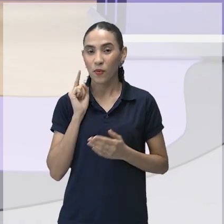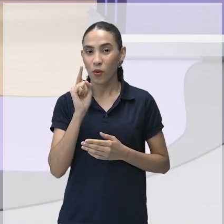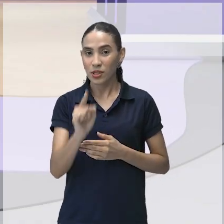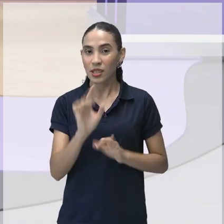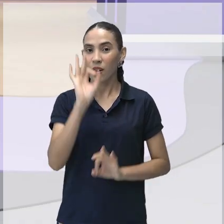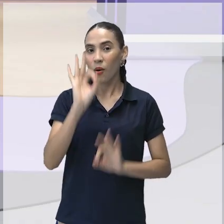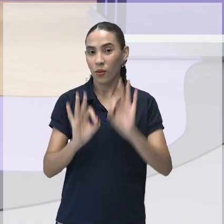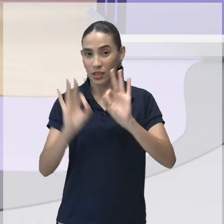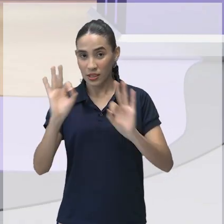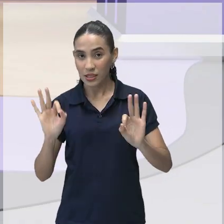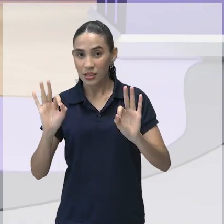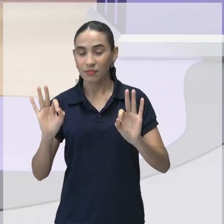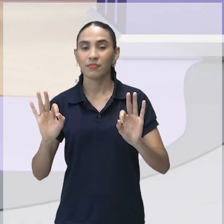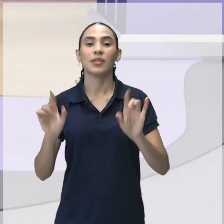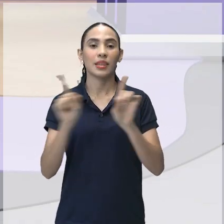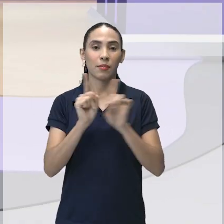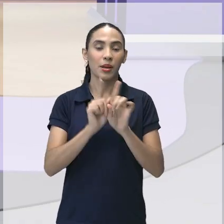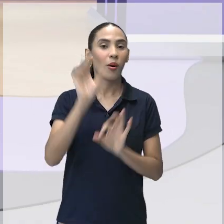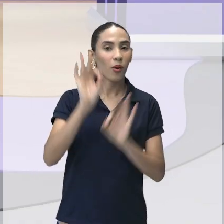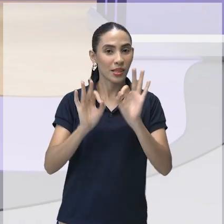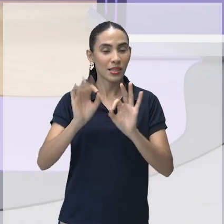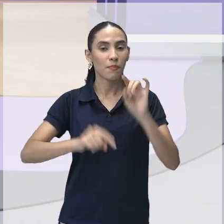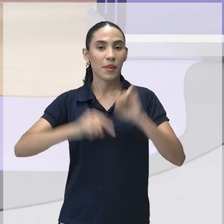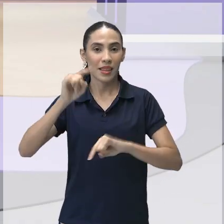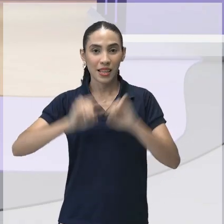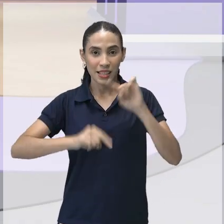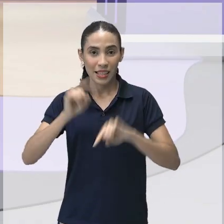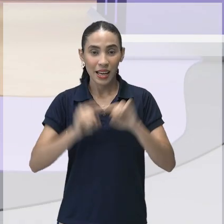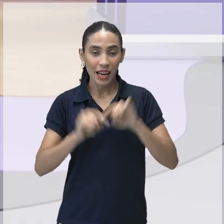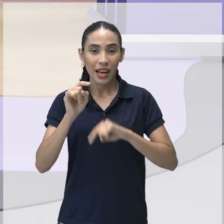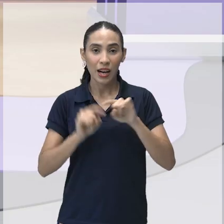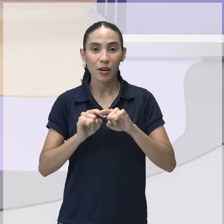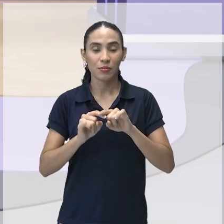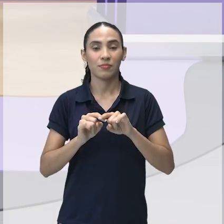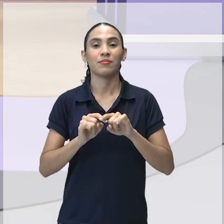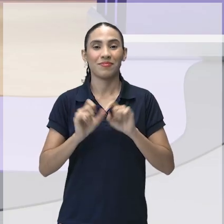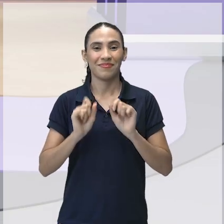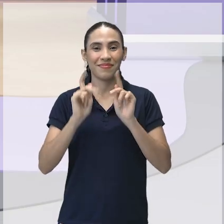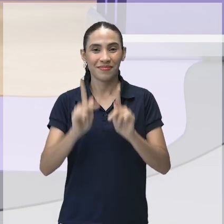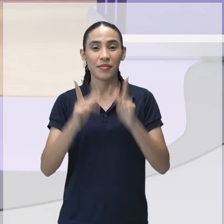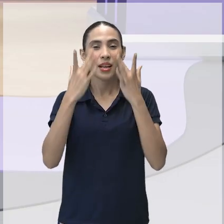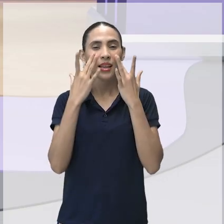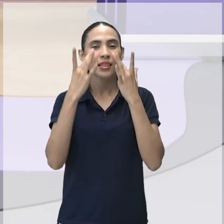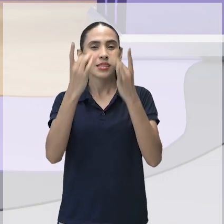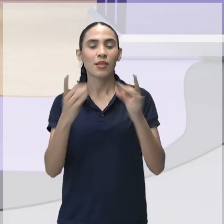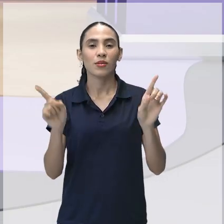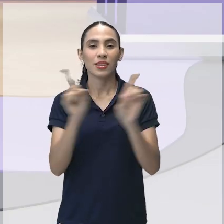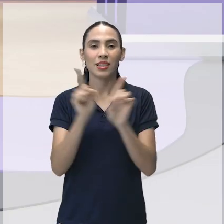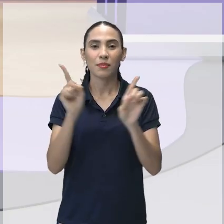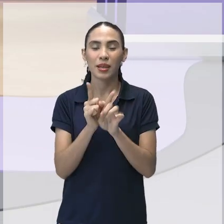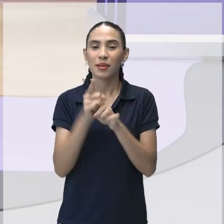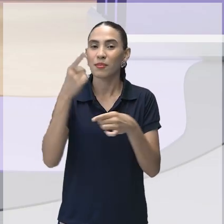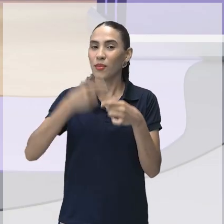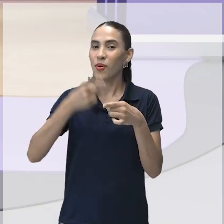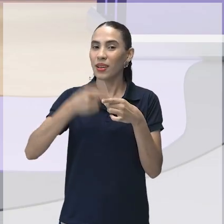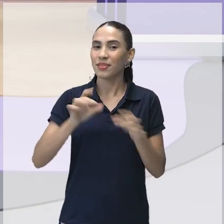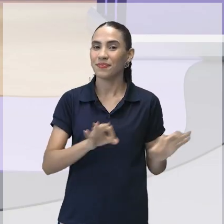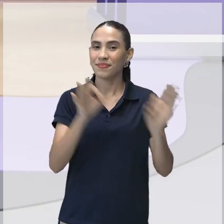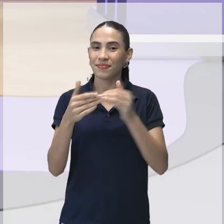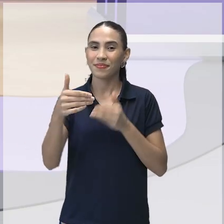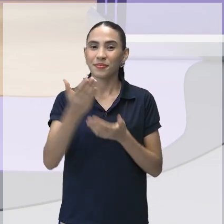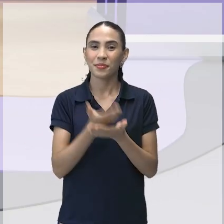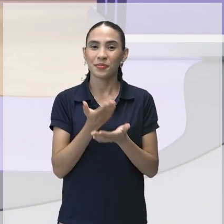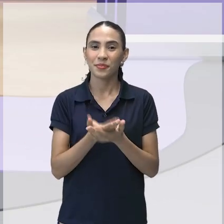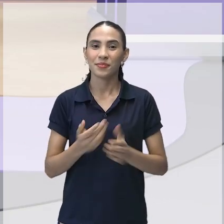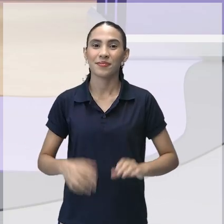se organiza o seu material, se posiciona e presta muita atenção porque a nossa aula vai